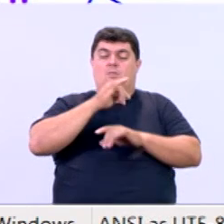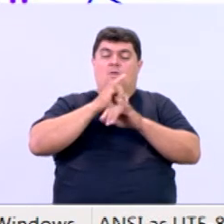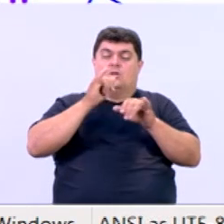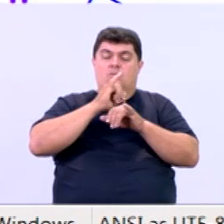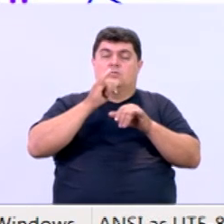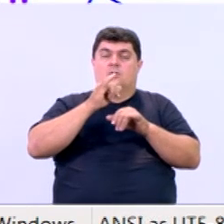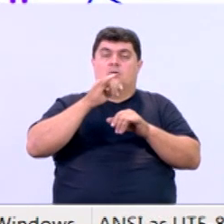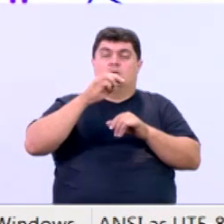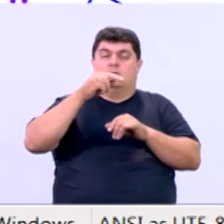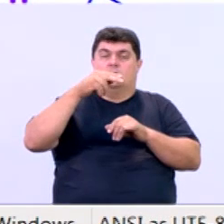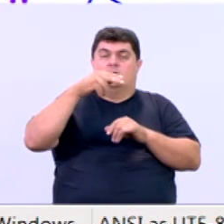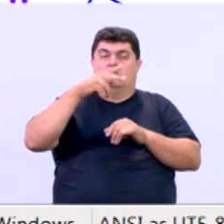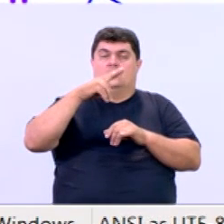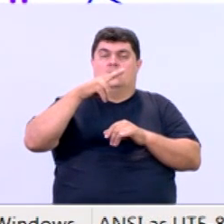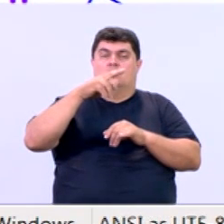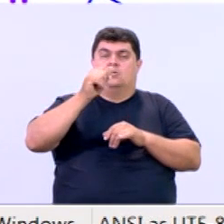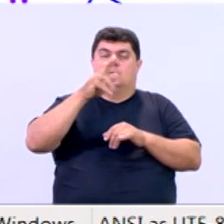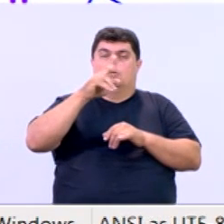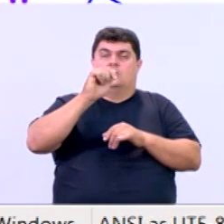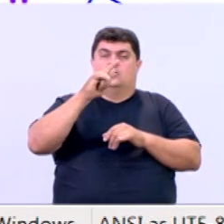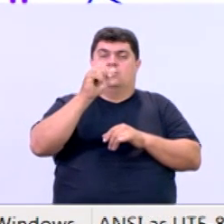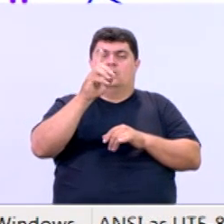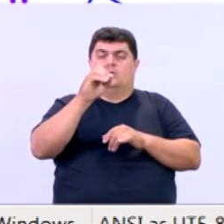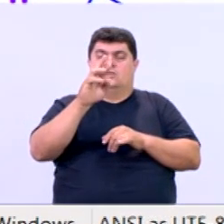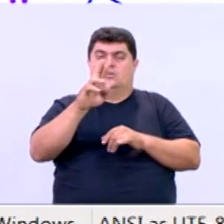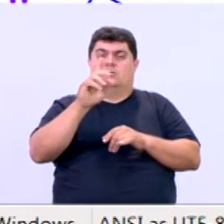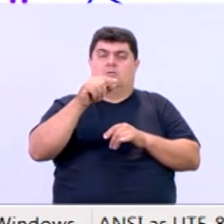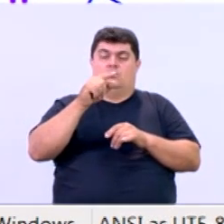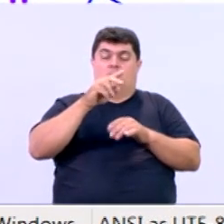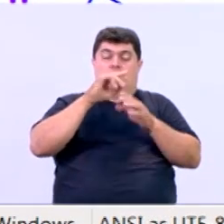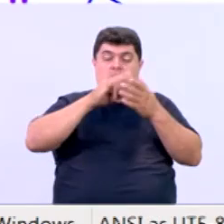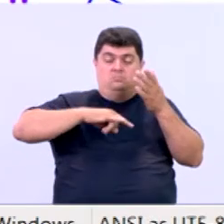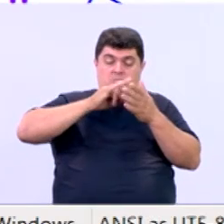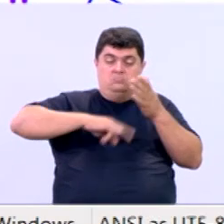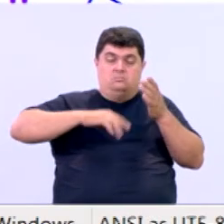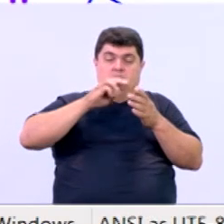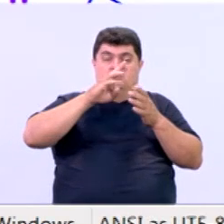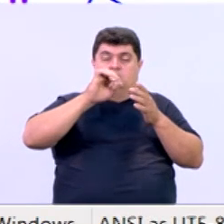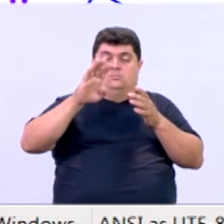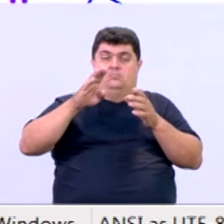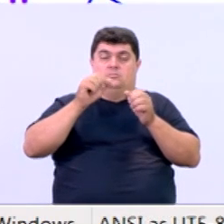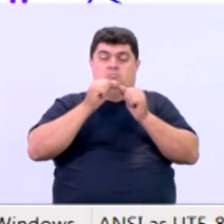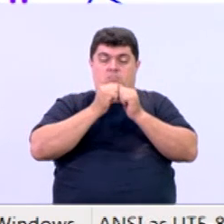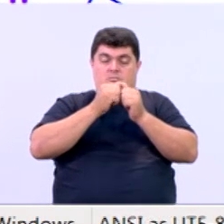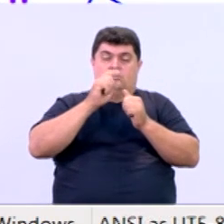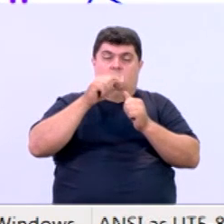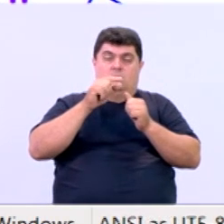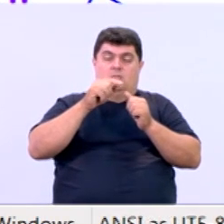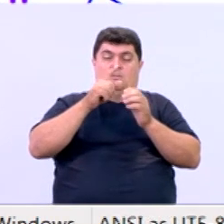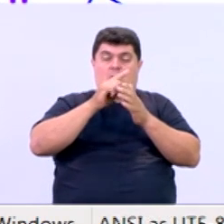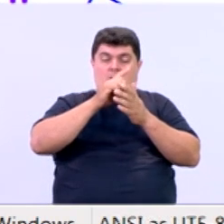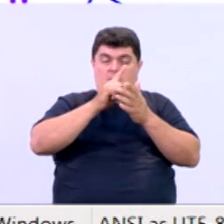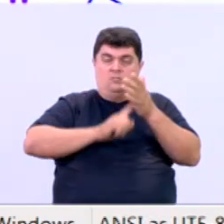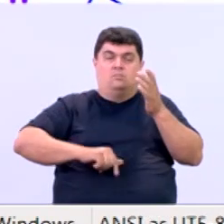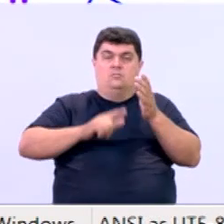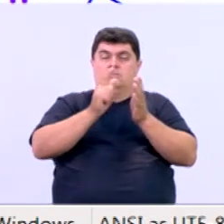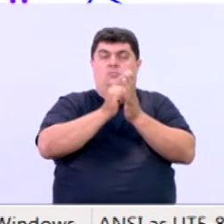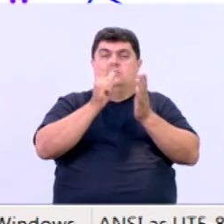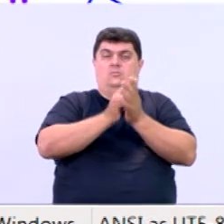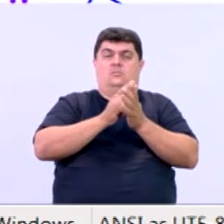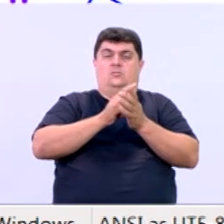o buscador, que esse documento web disponível é uma página HTML.